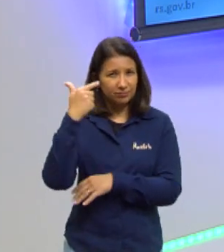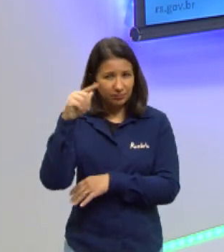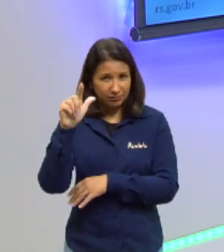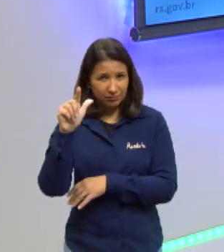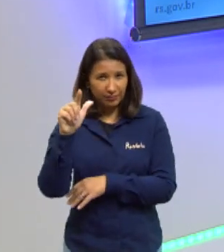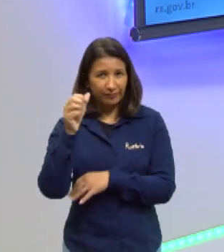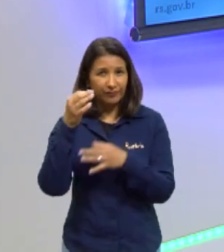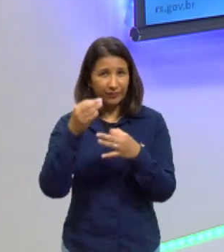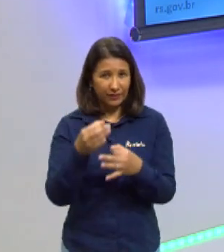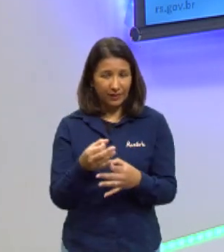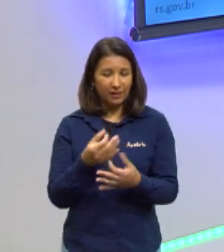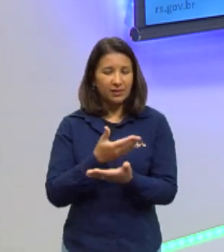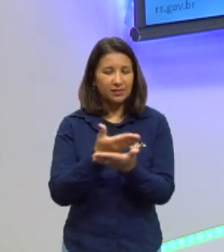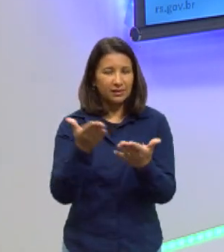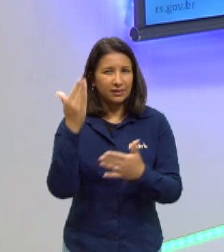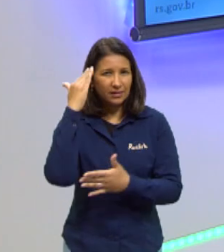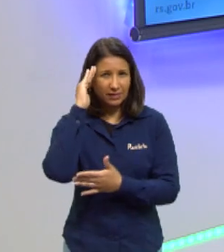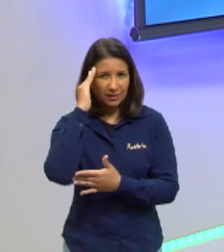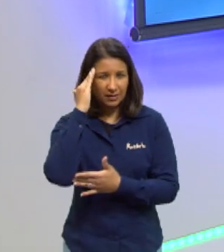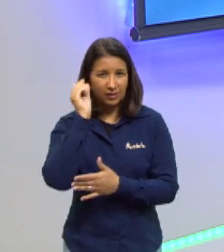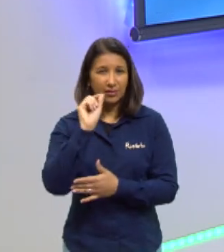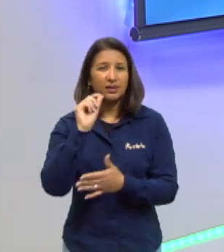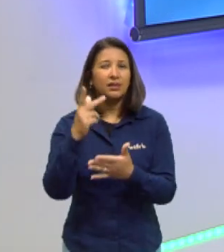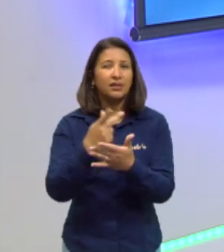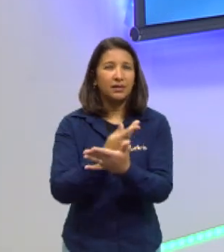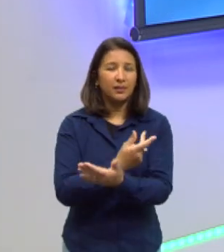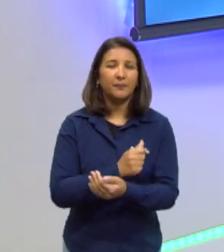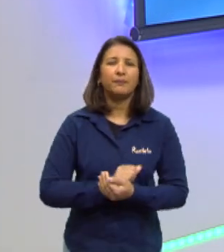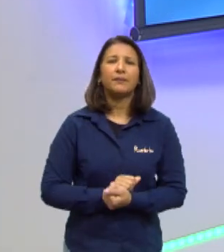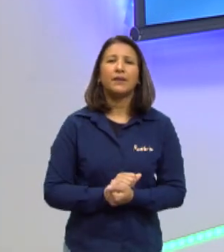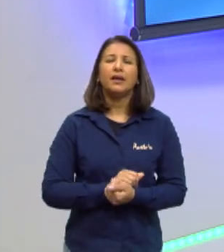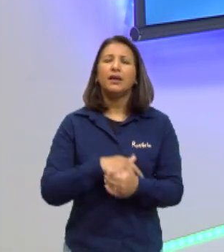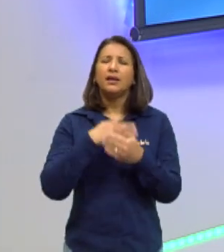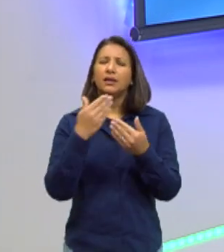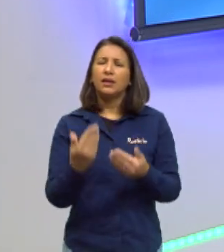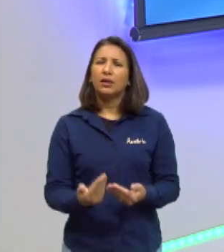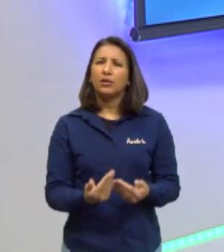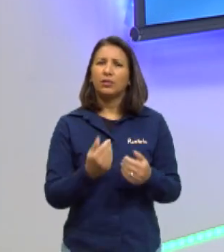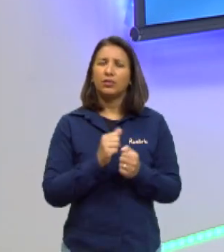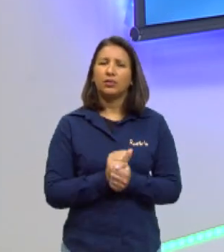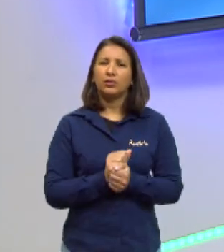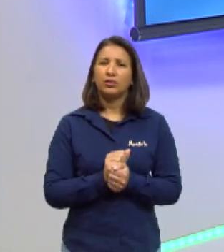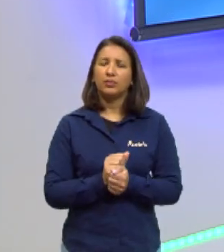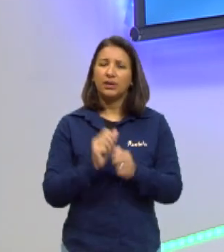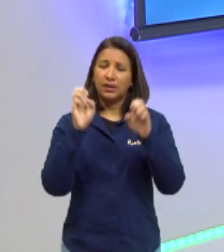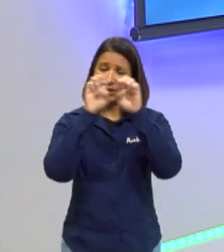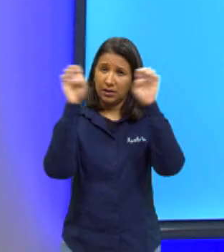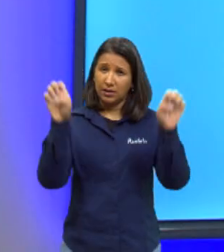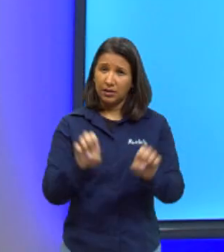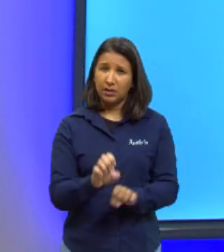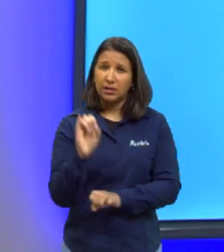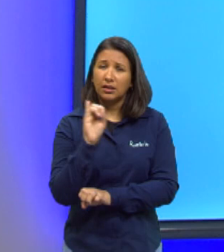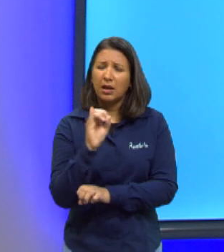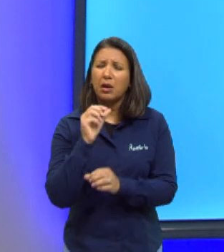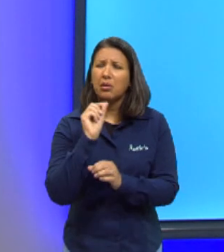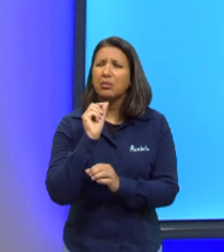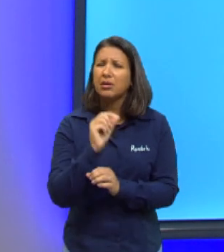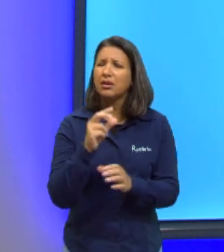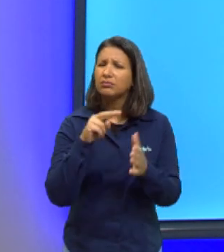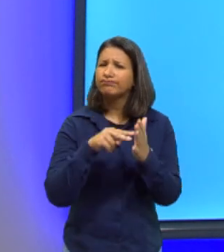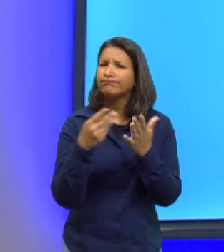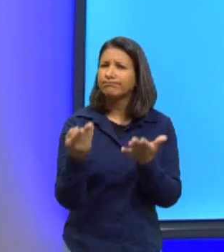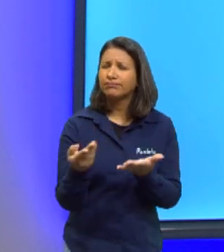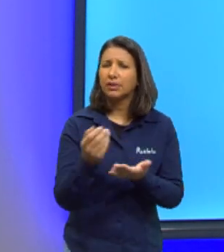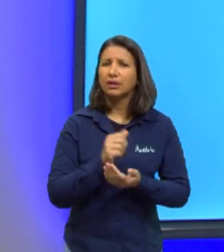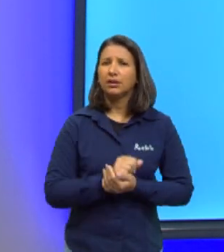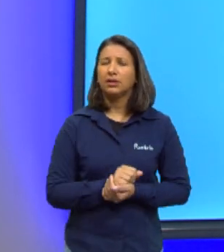colocar vocês a par do que está acontecendo. Então, sobre equações irracionais, né, o que, que nós vamos falar? Nós